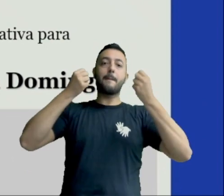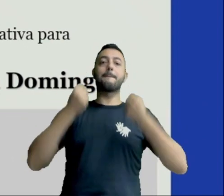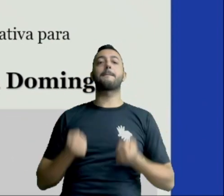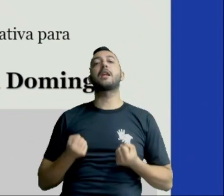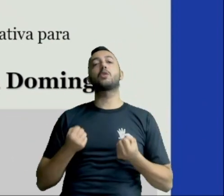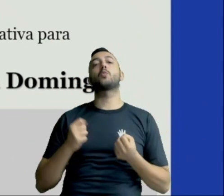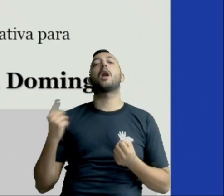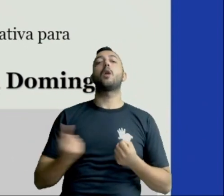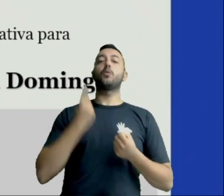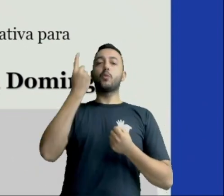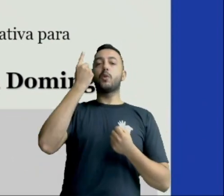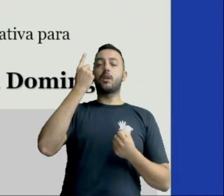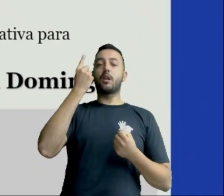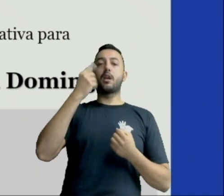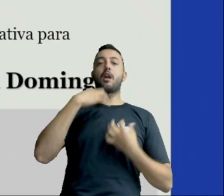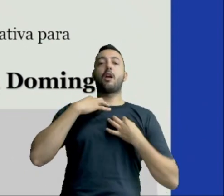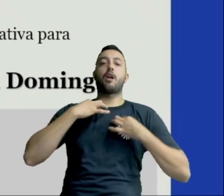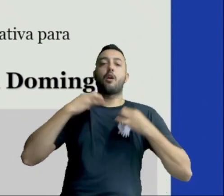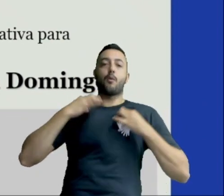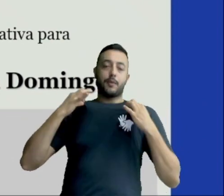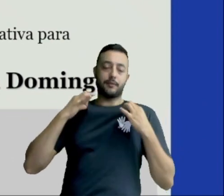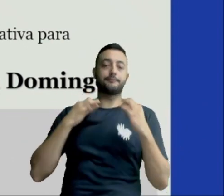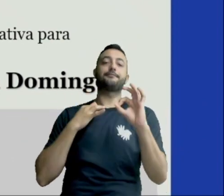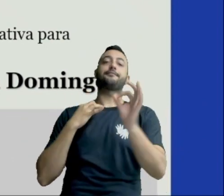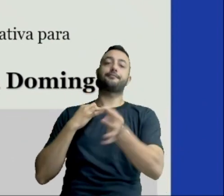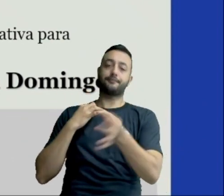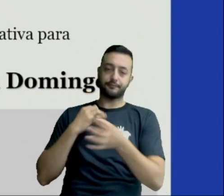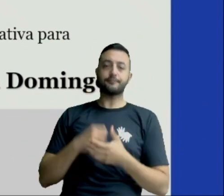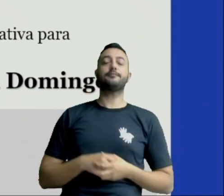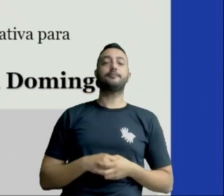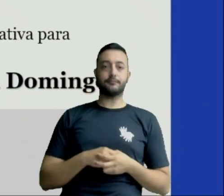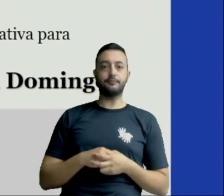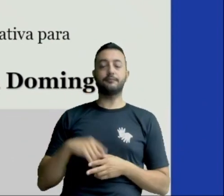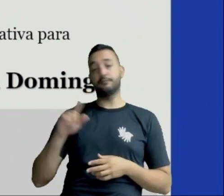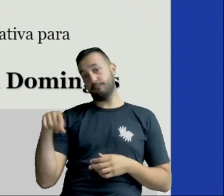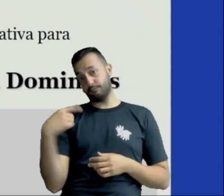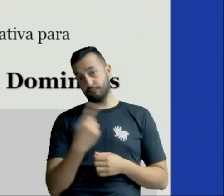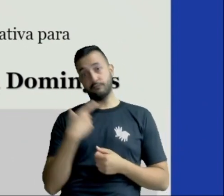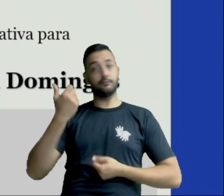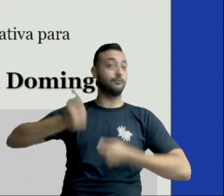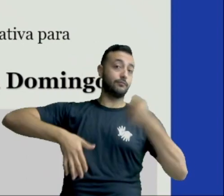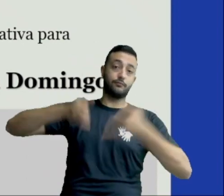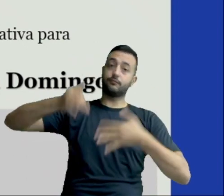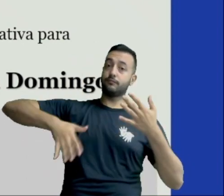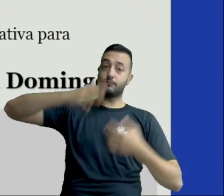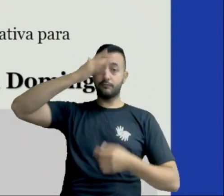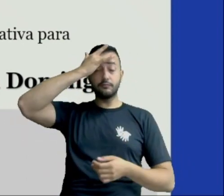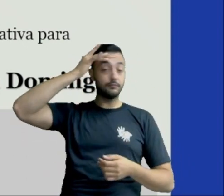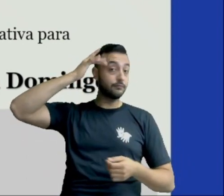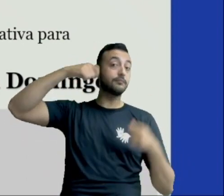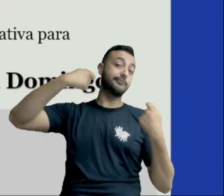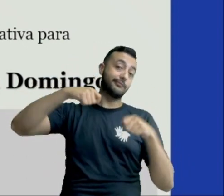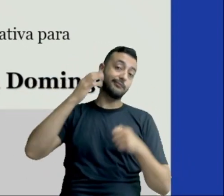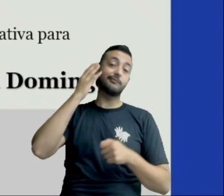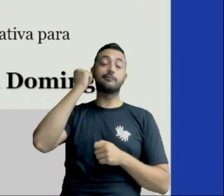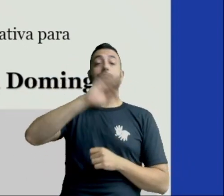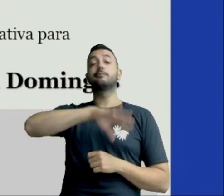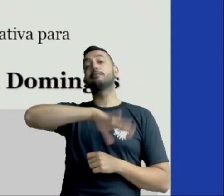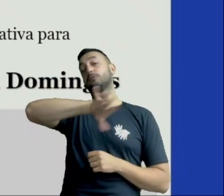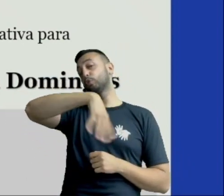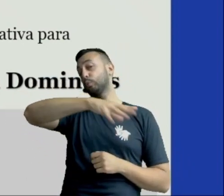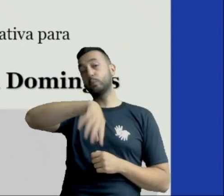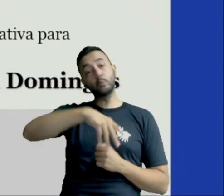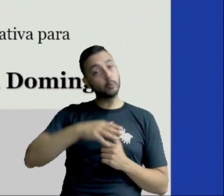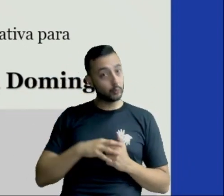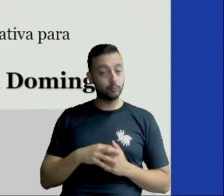peso, altura e vestimenta. É isso mesmo. Quando nós vamos descrever alguém, precisamos saber tudo